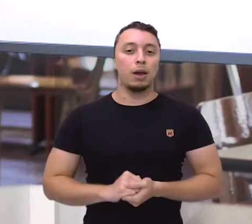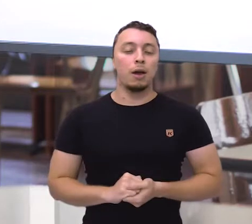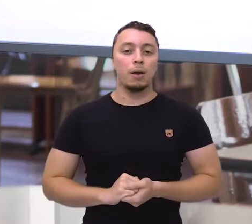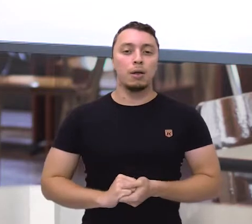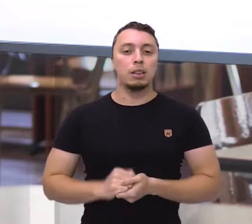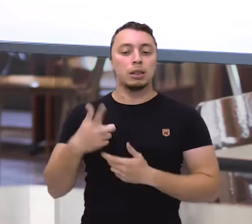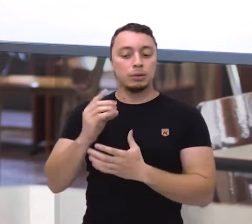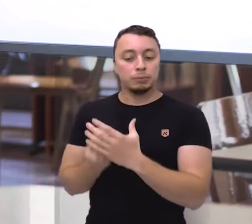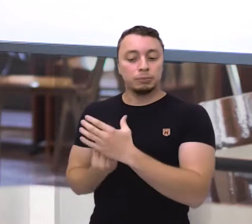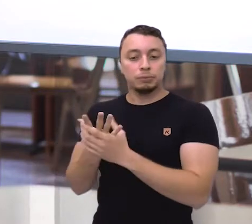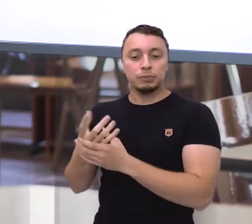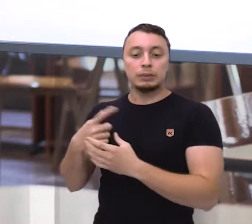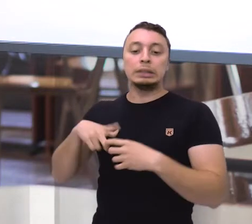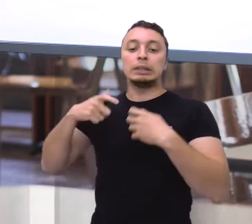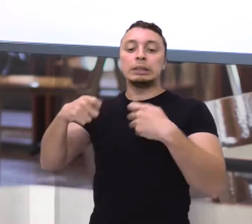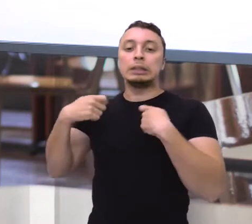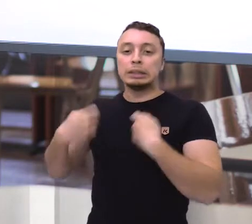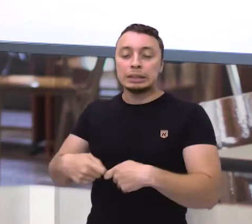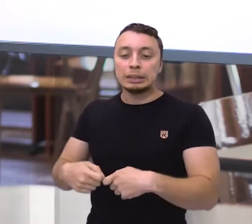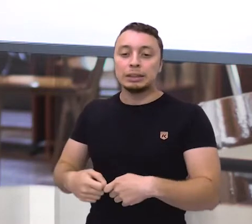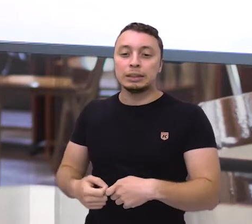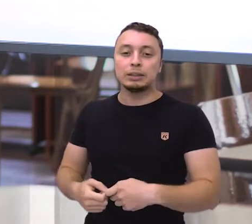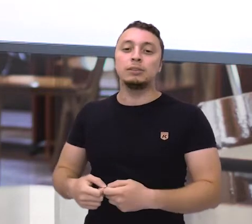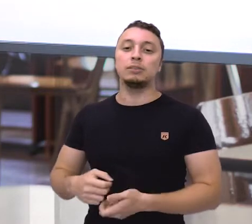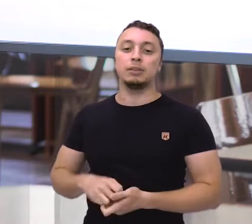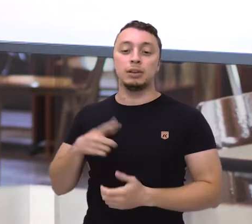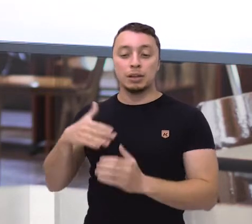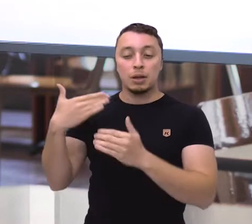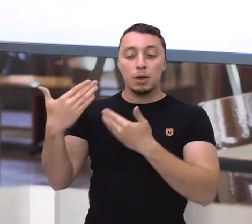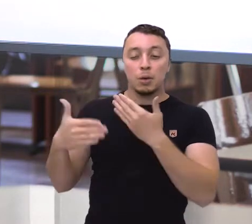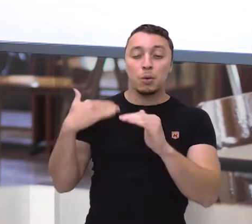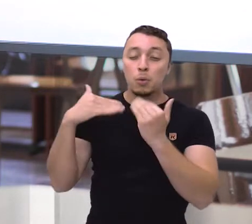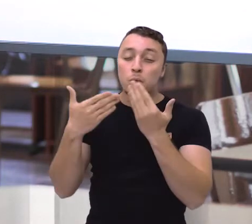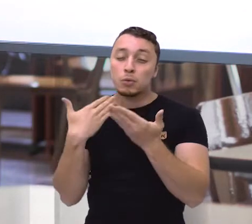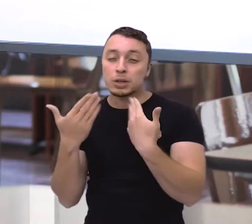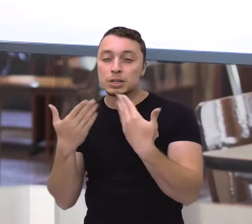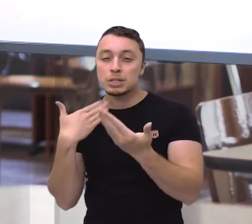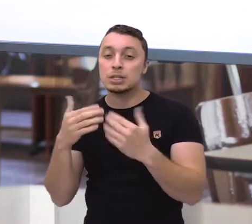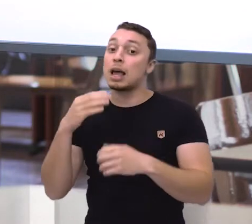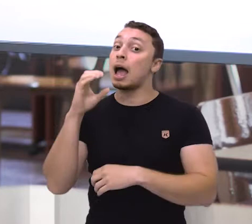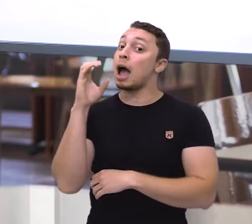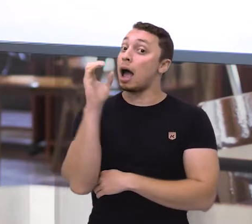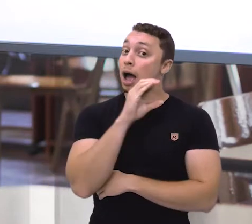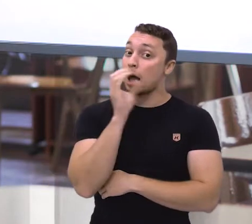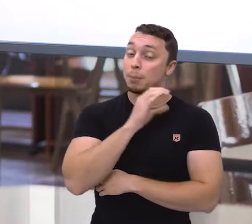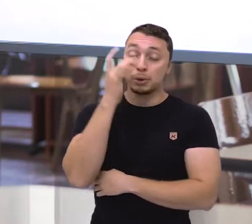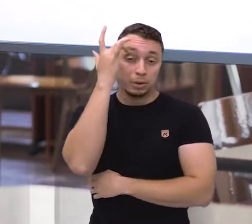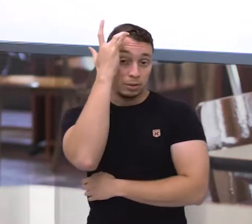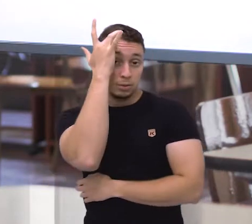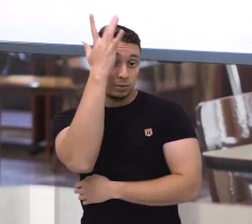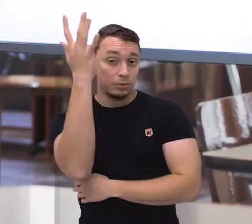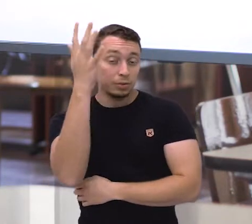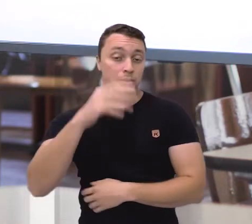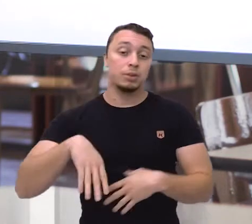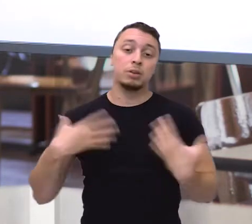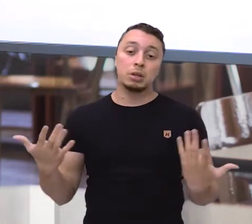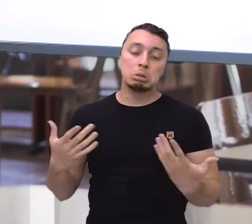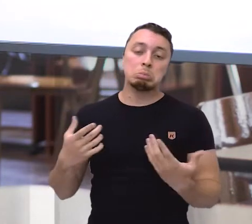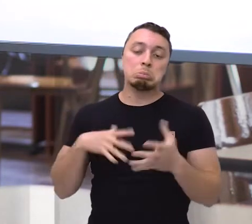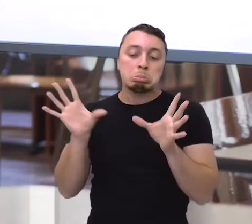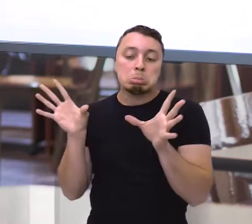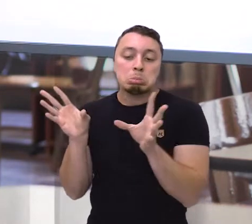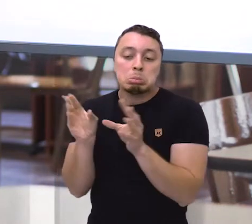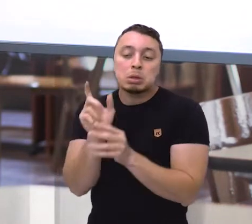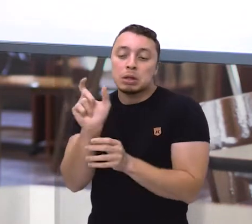foi criada a partir da necessidade da conversa rápida e fácil. Por isso as